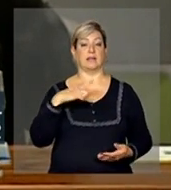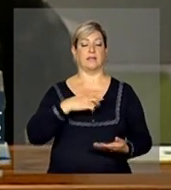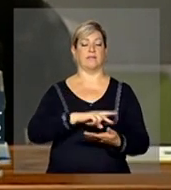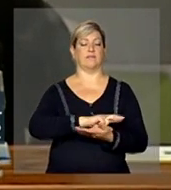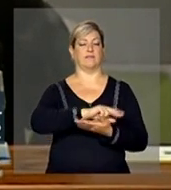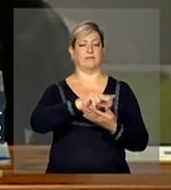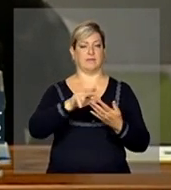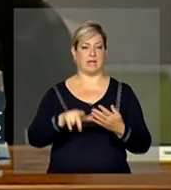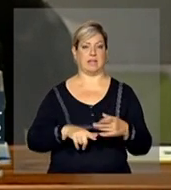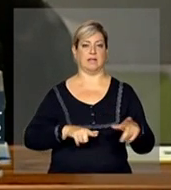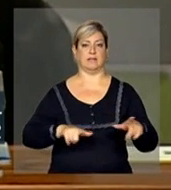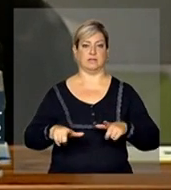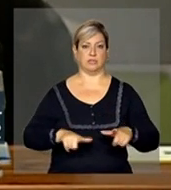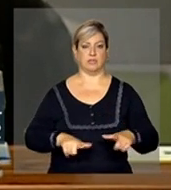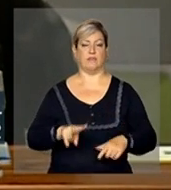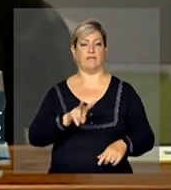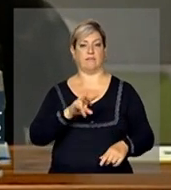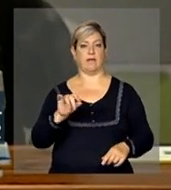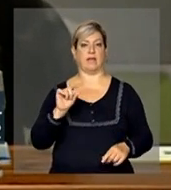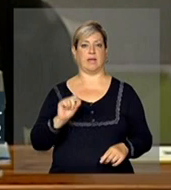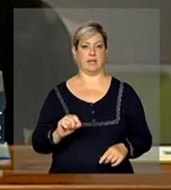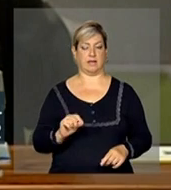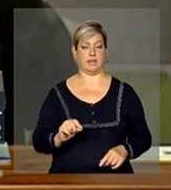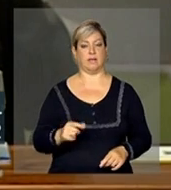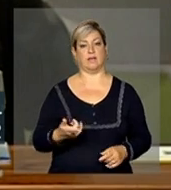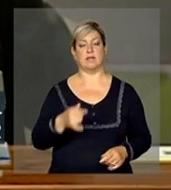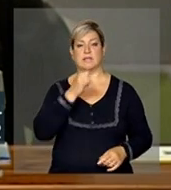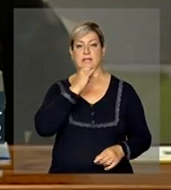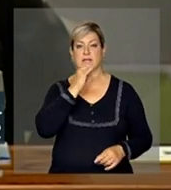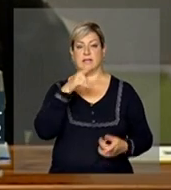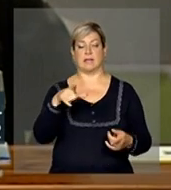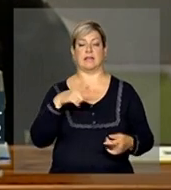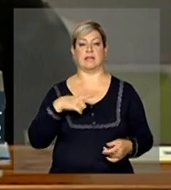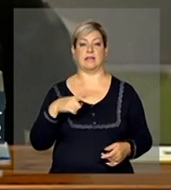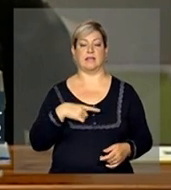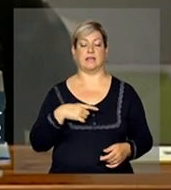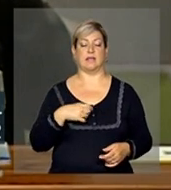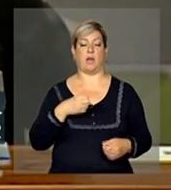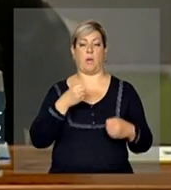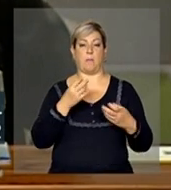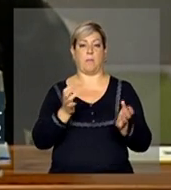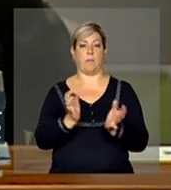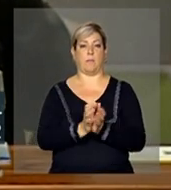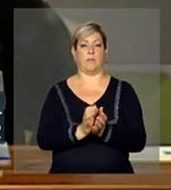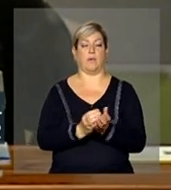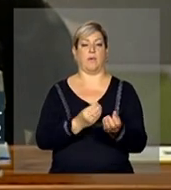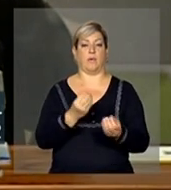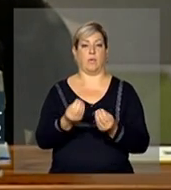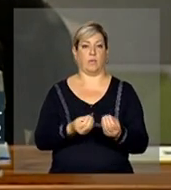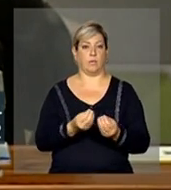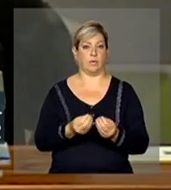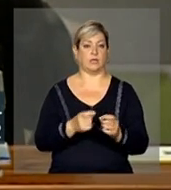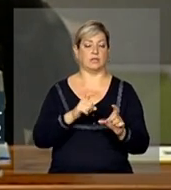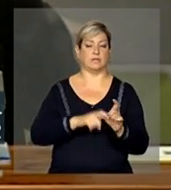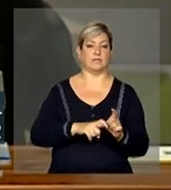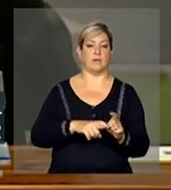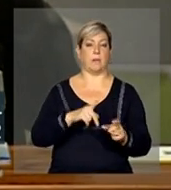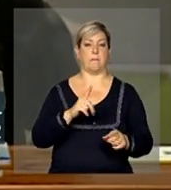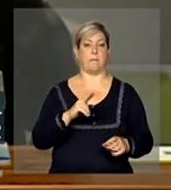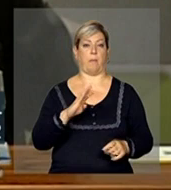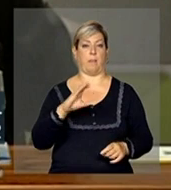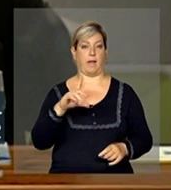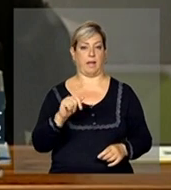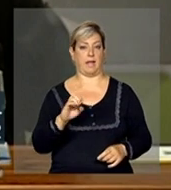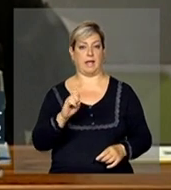ações que vão desde você ter um bom perfil da dívida pública externa para ser uma base de financiamento,